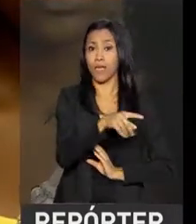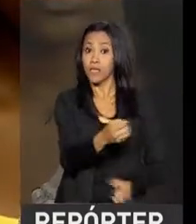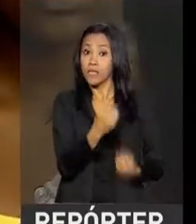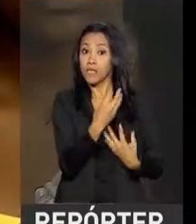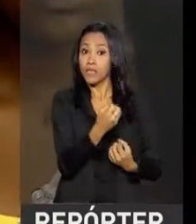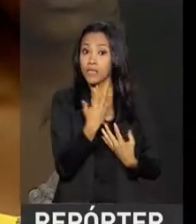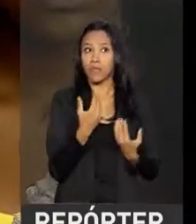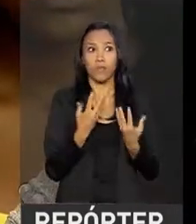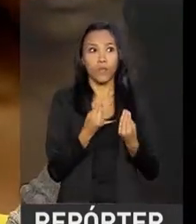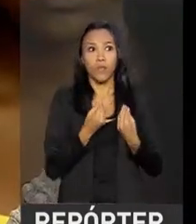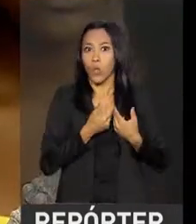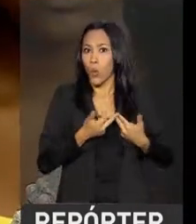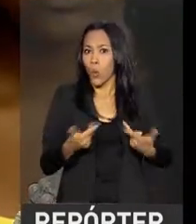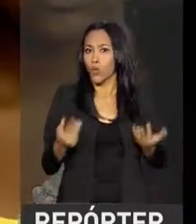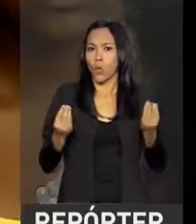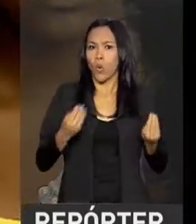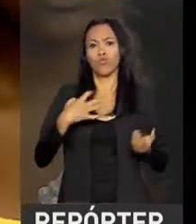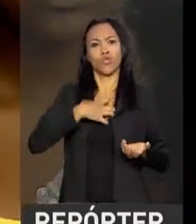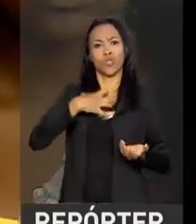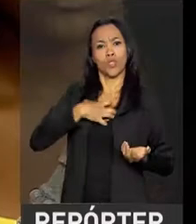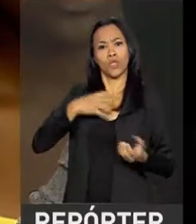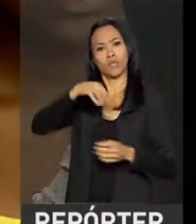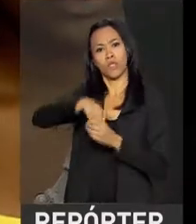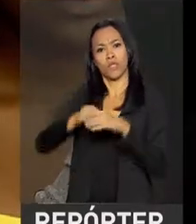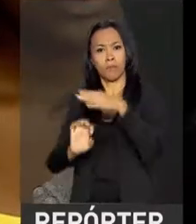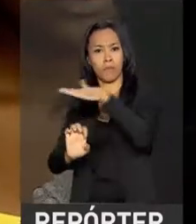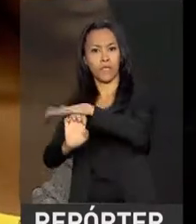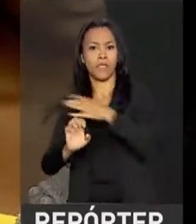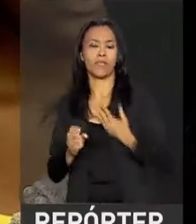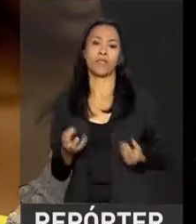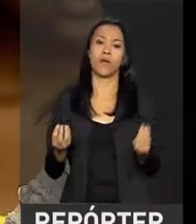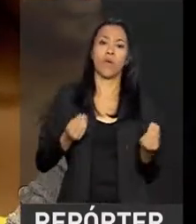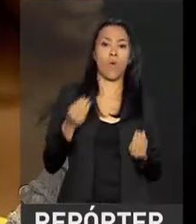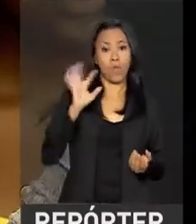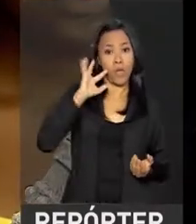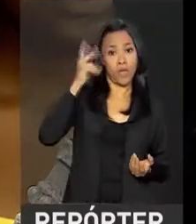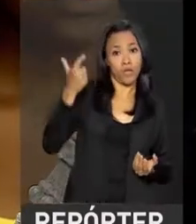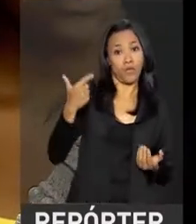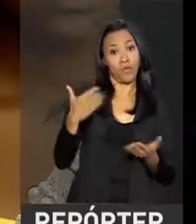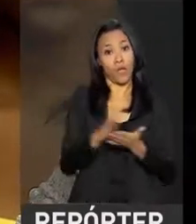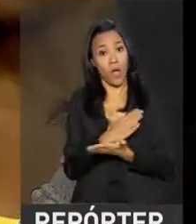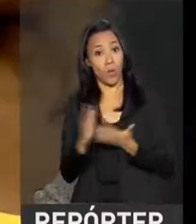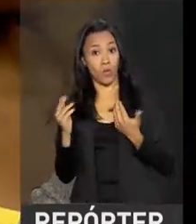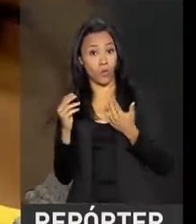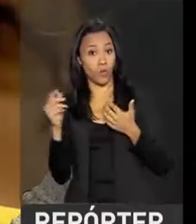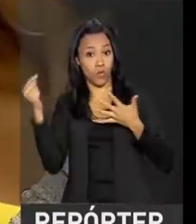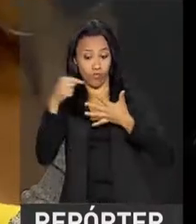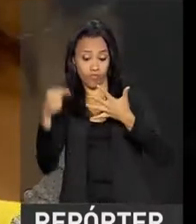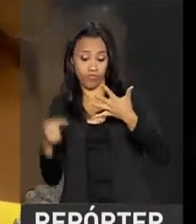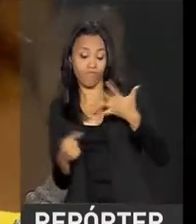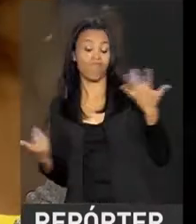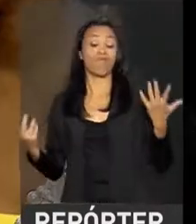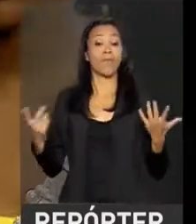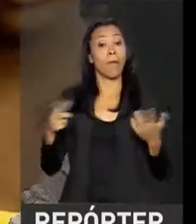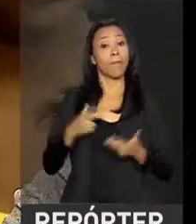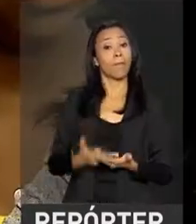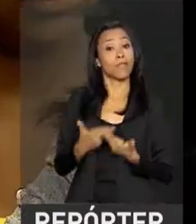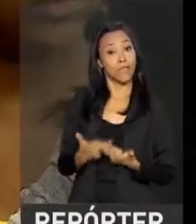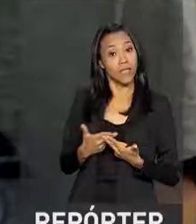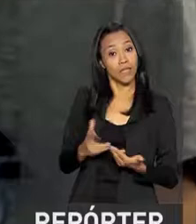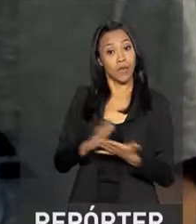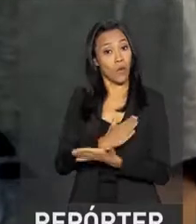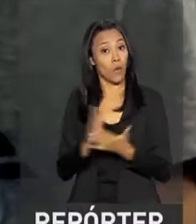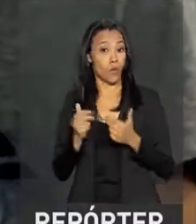pra gente como se portar na empresa como a gente deve resolver alguns assuntos eles ensinam a gente a ser mais paciente com algumas